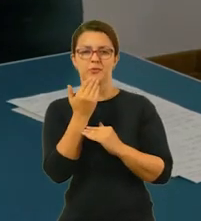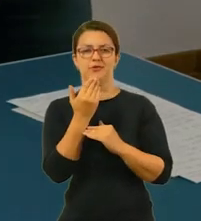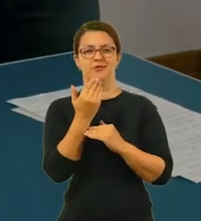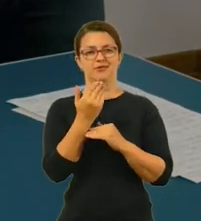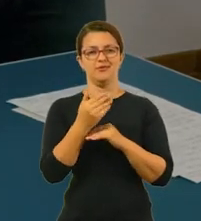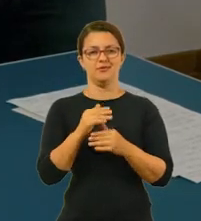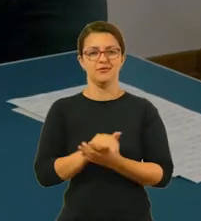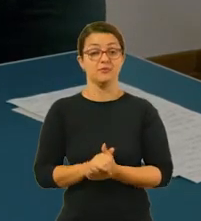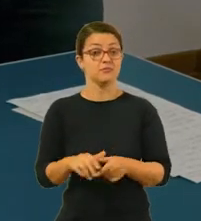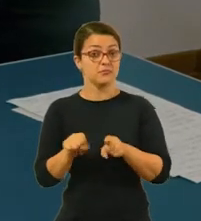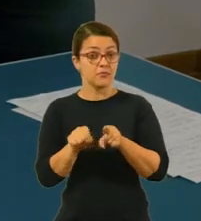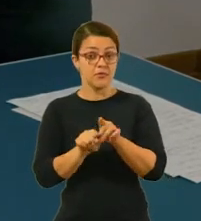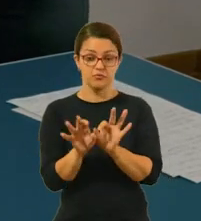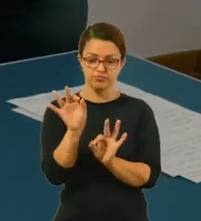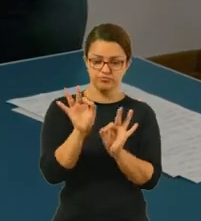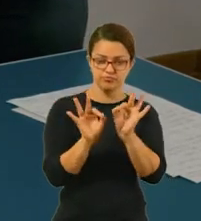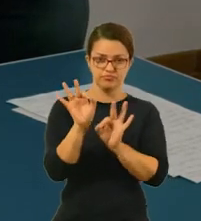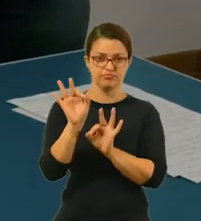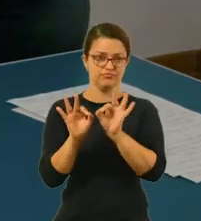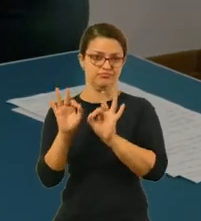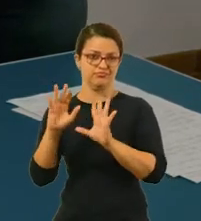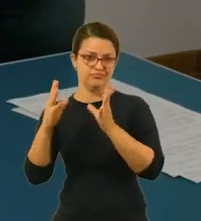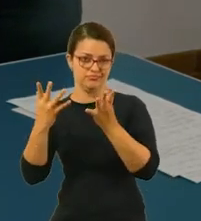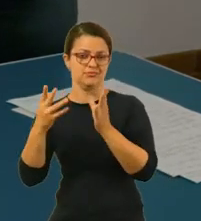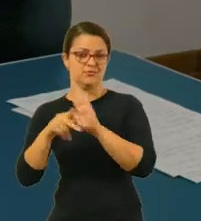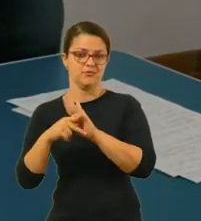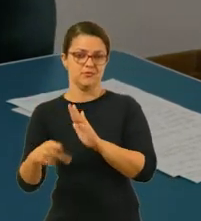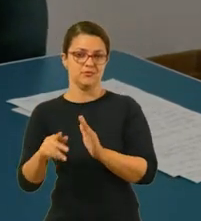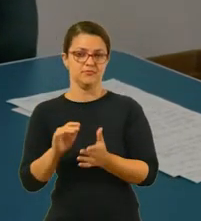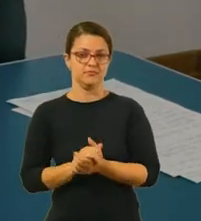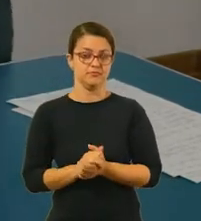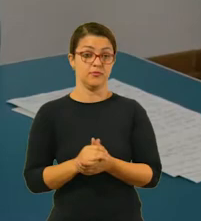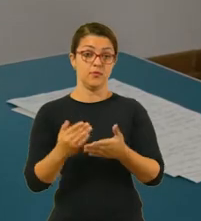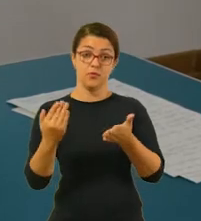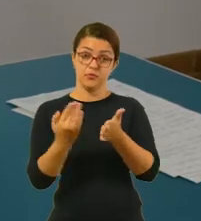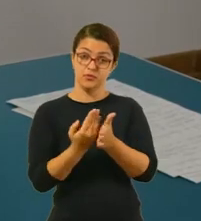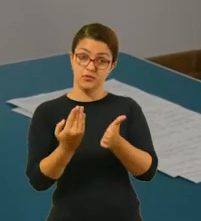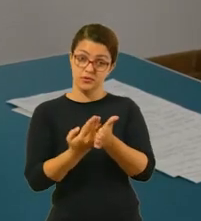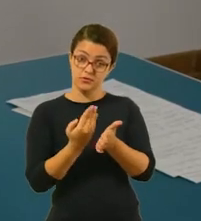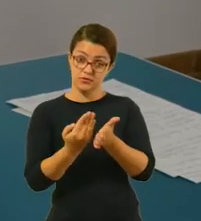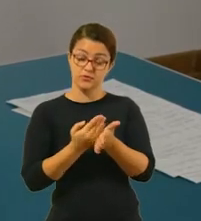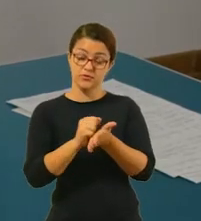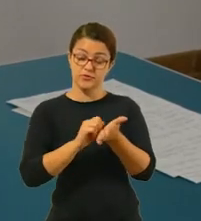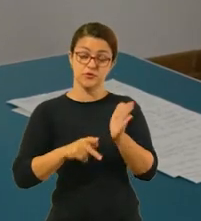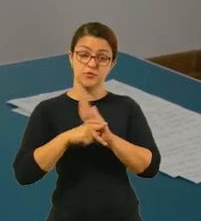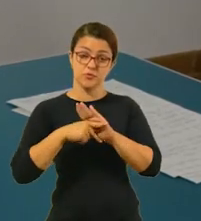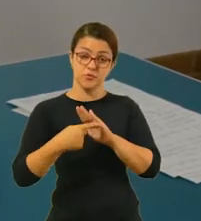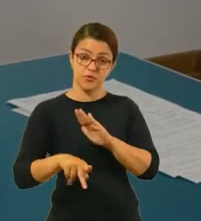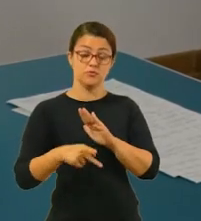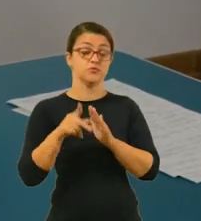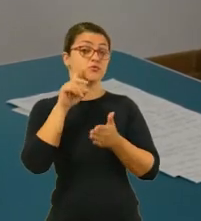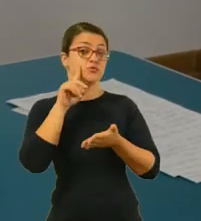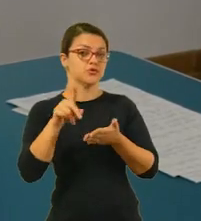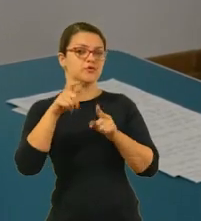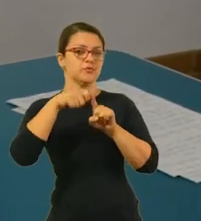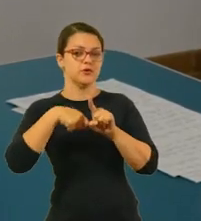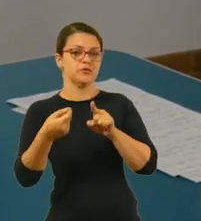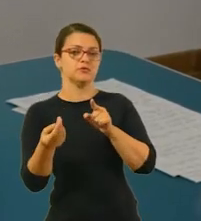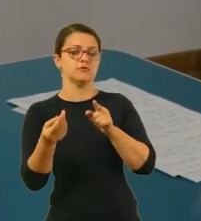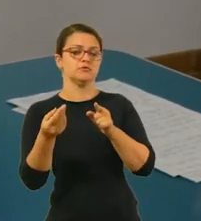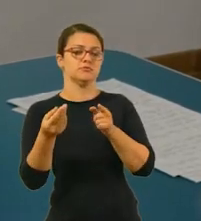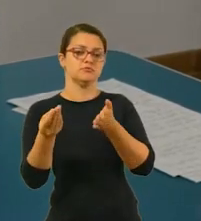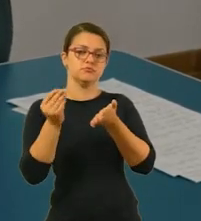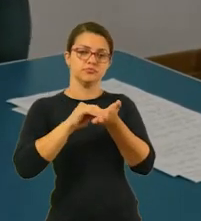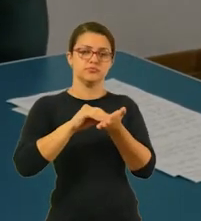e os enfeites que nós temos na festa. Então, olha só, pega aí o seu caderninho do Lição de Casa, anota a data que você está realizando